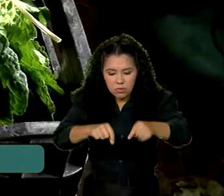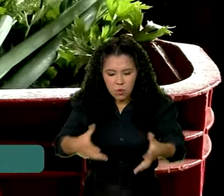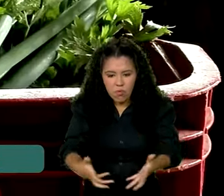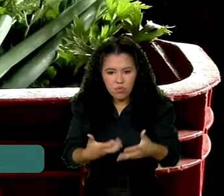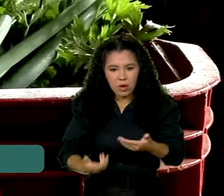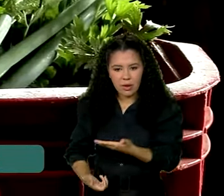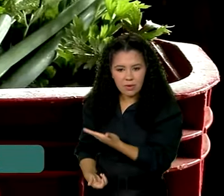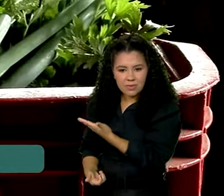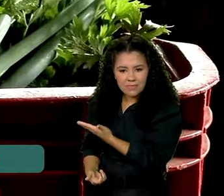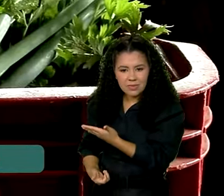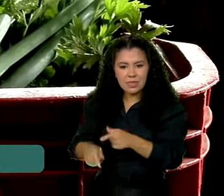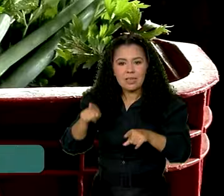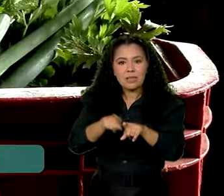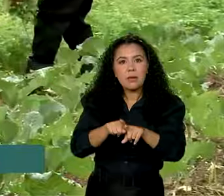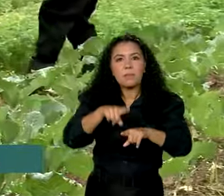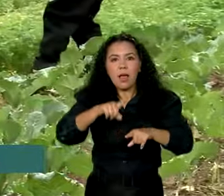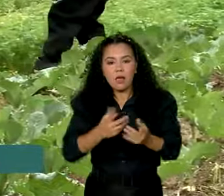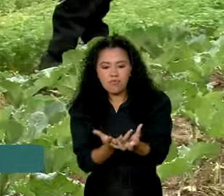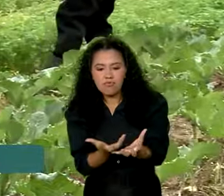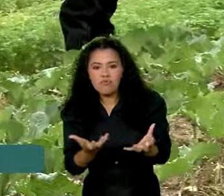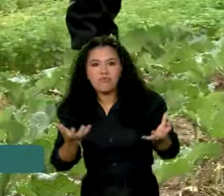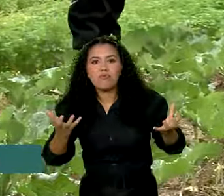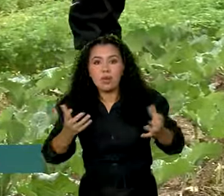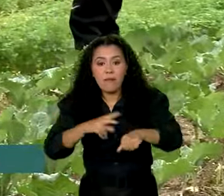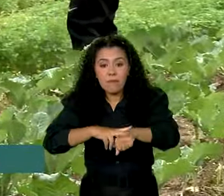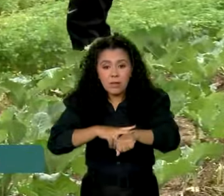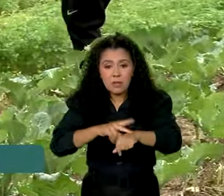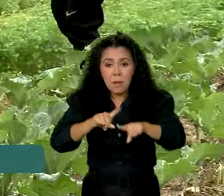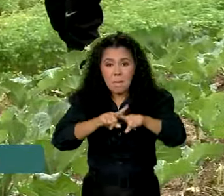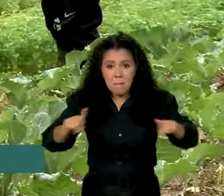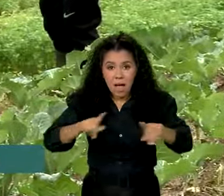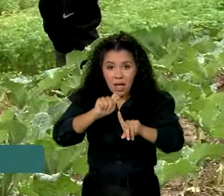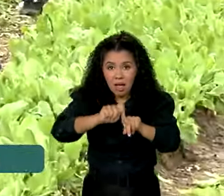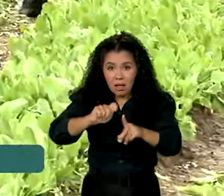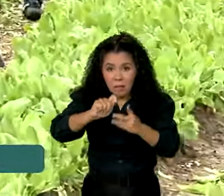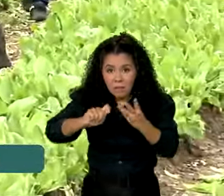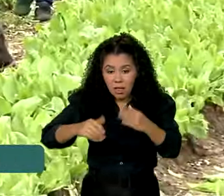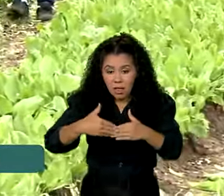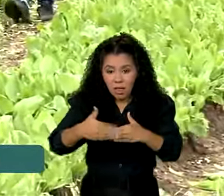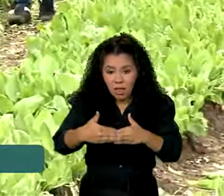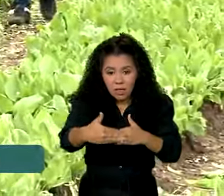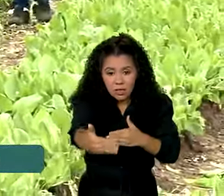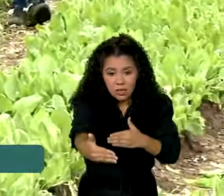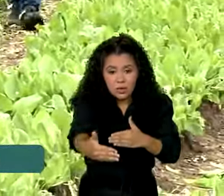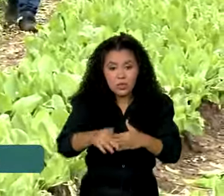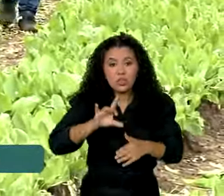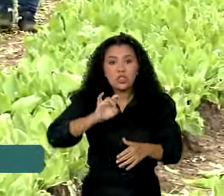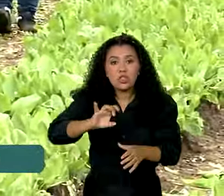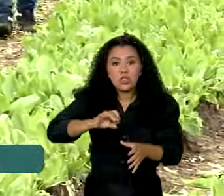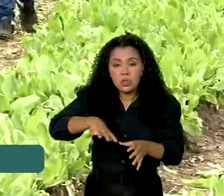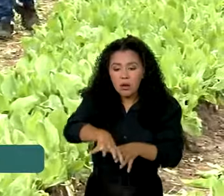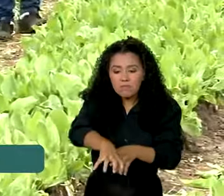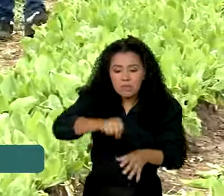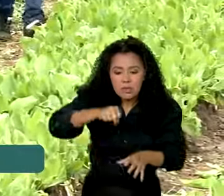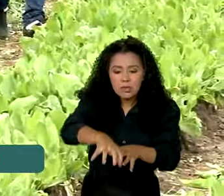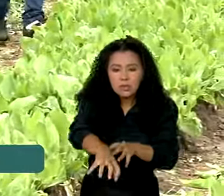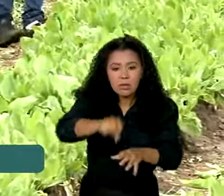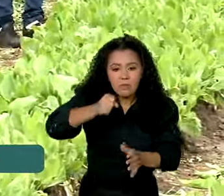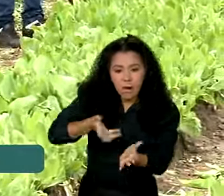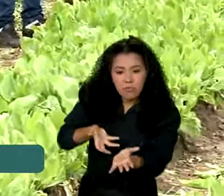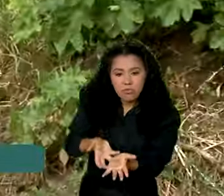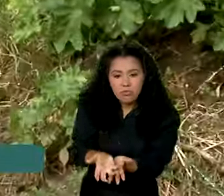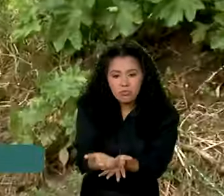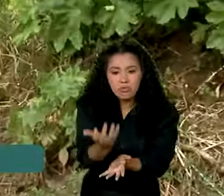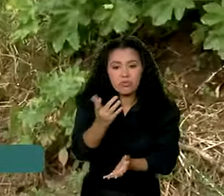couve e temperos verdes. Mas por esses próximos meses, vai colher apenas 20% do